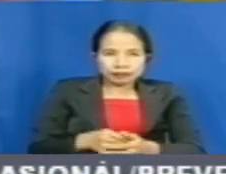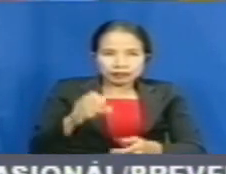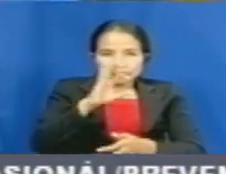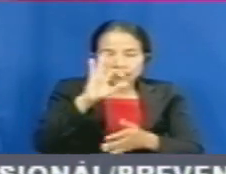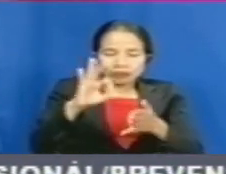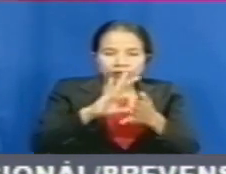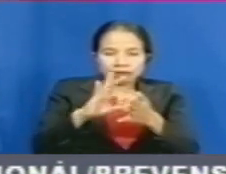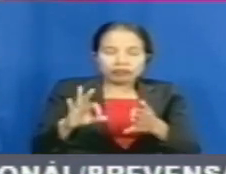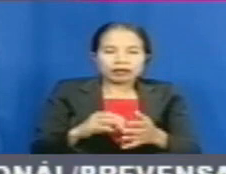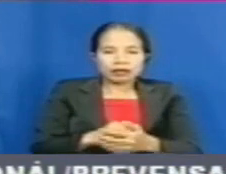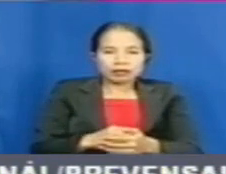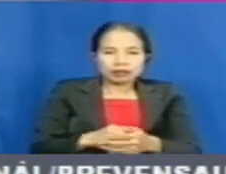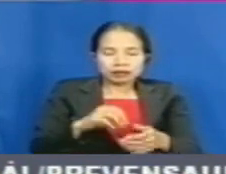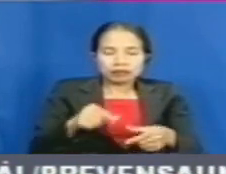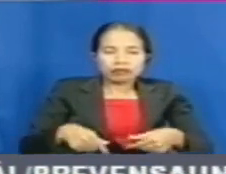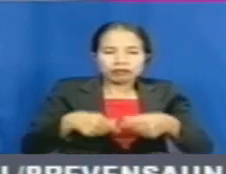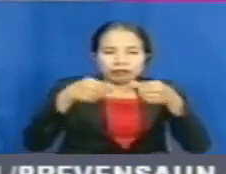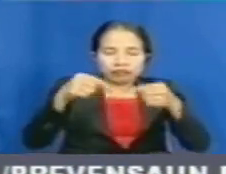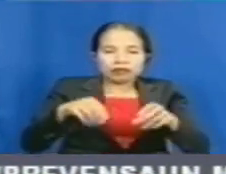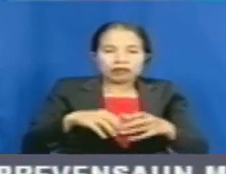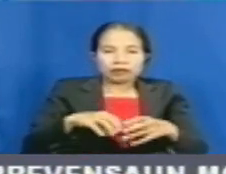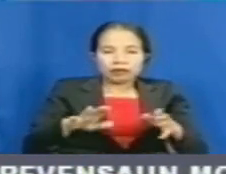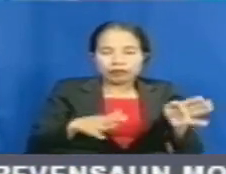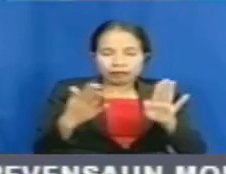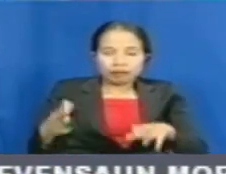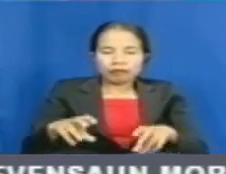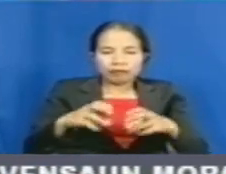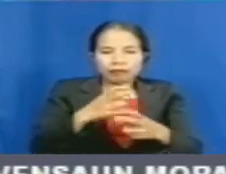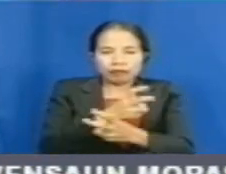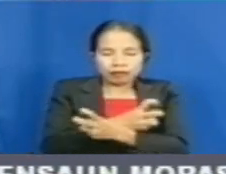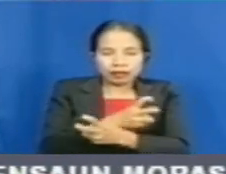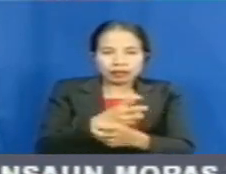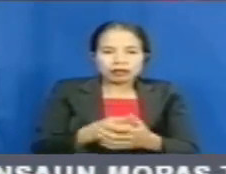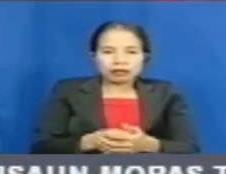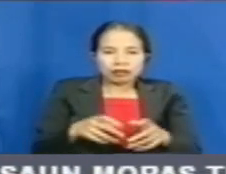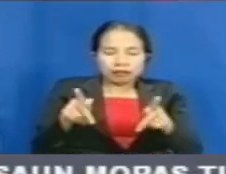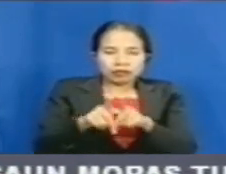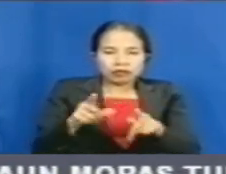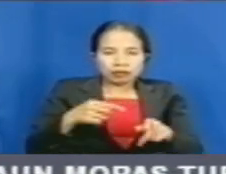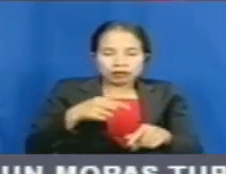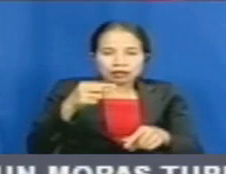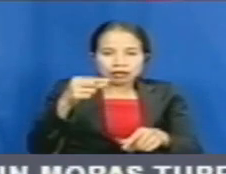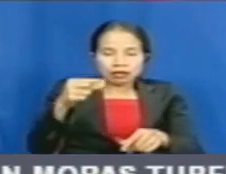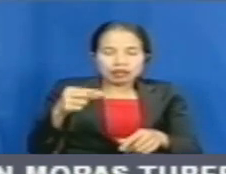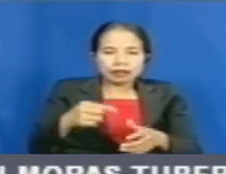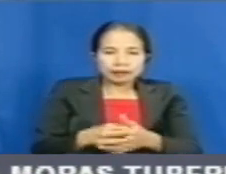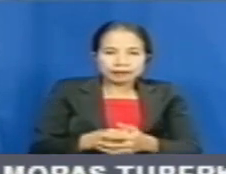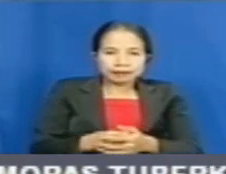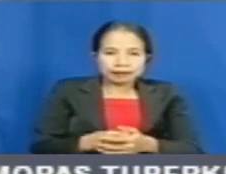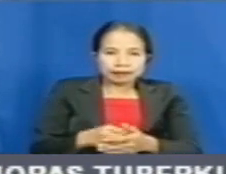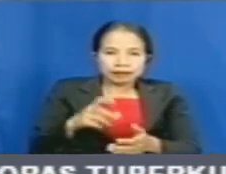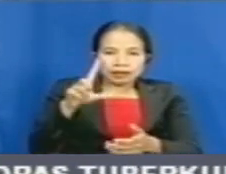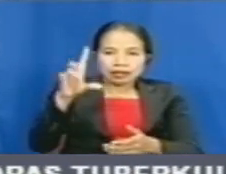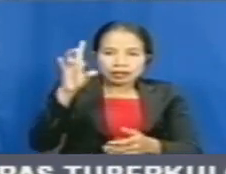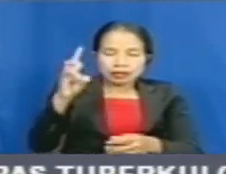Sexta-feira, né, e a cerimônia entrega restos mortais, presidente e comissão recolhimento restos mortais posto Laga, Cornélio Gama, El Sete